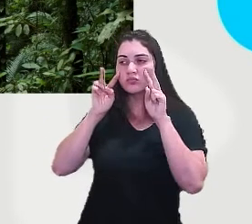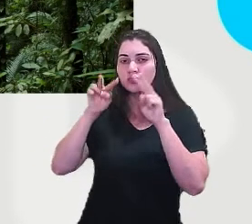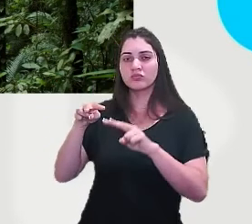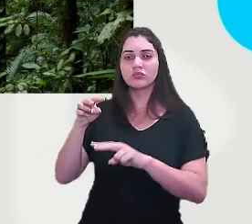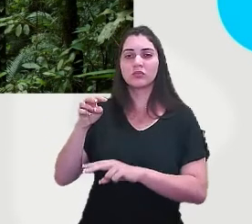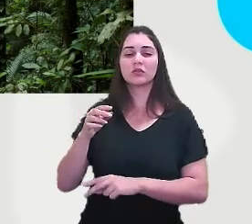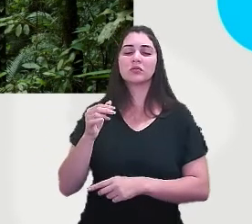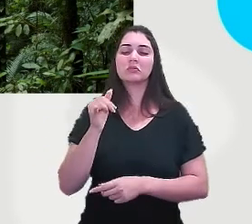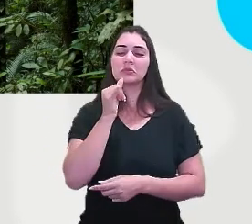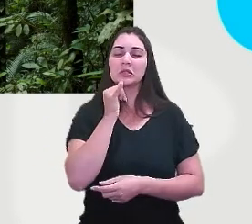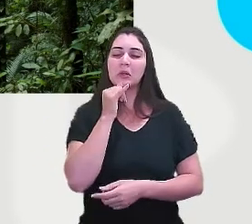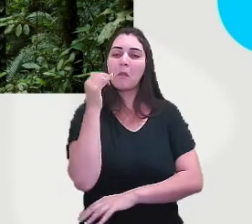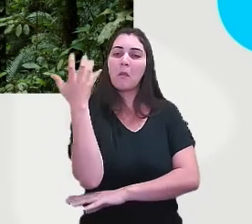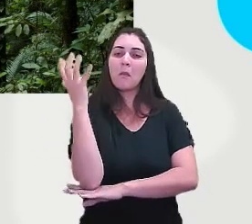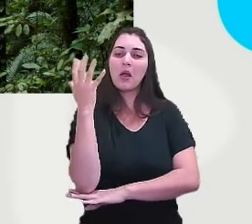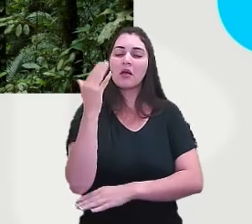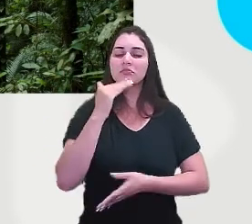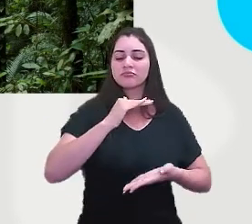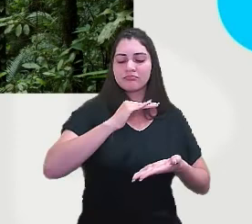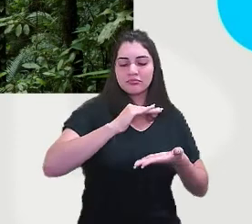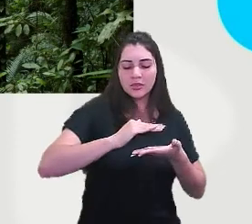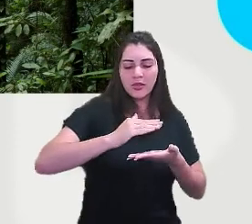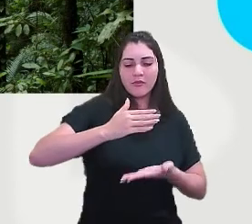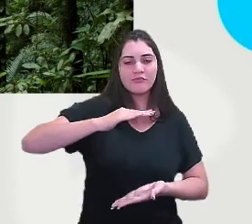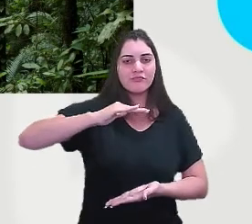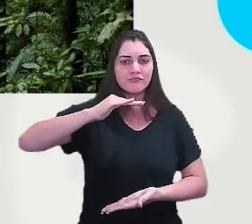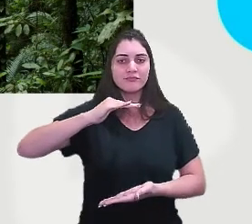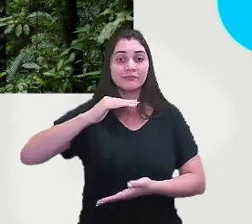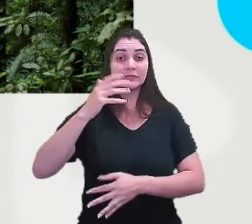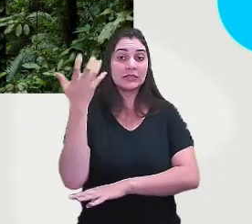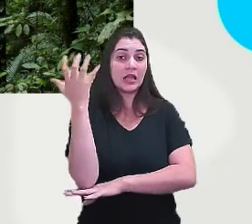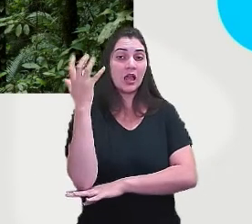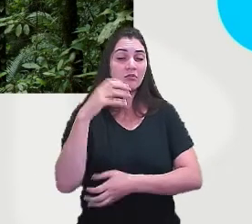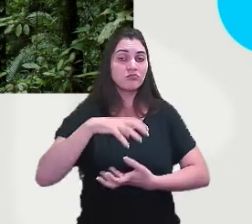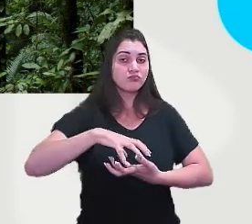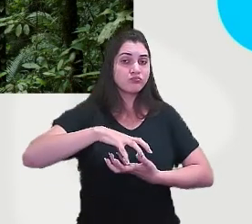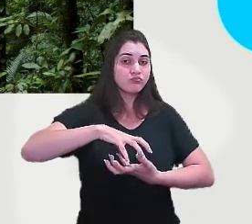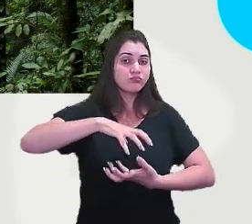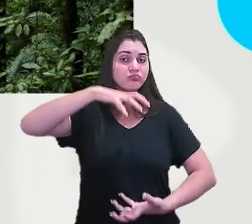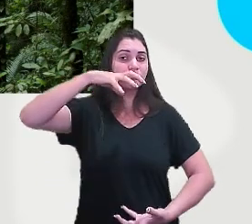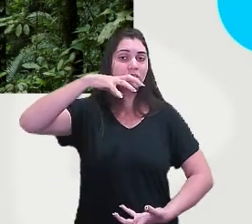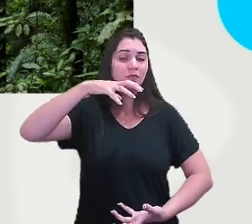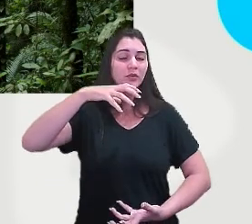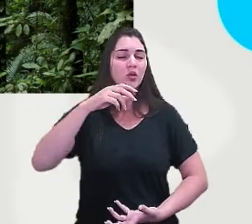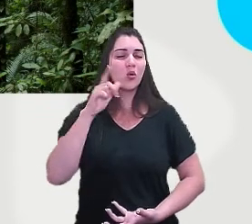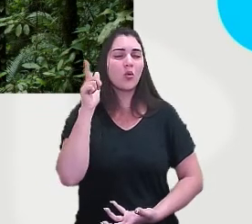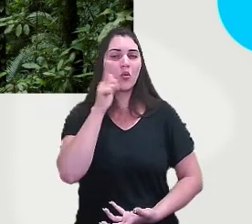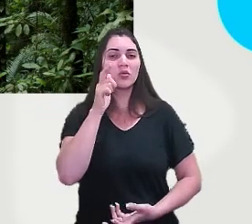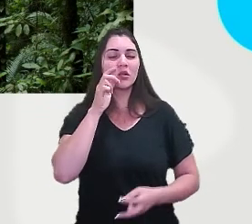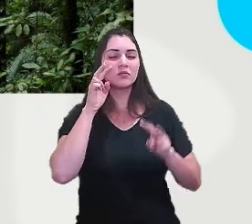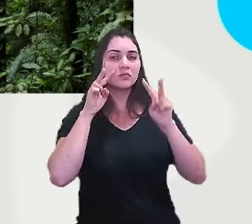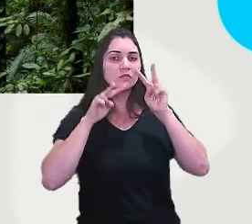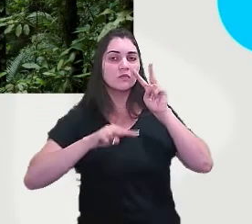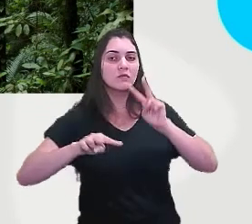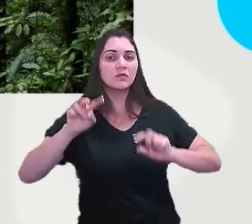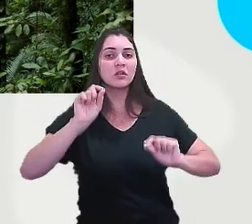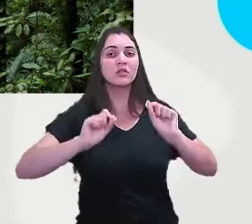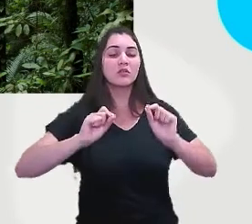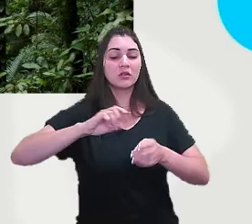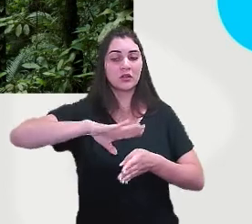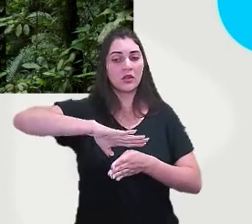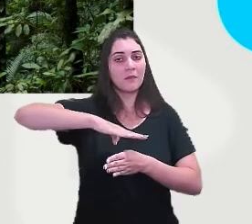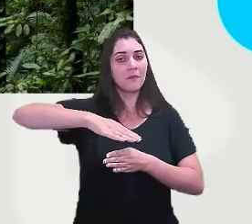plantas pequenas, plantas intermediárias, árvores de grande porte. Então a gente consegue observar que a Mata Atlântica, ela é